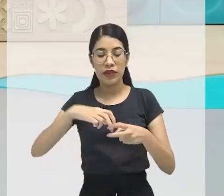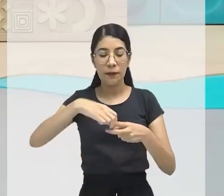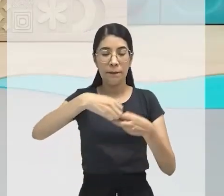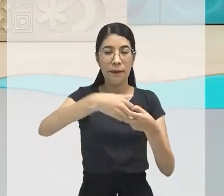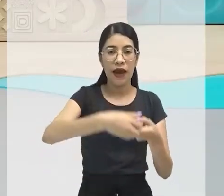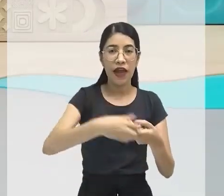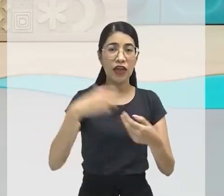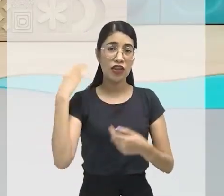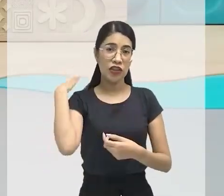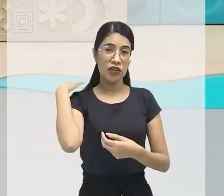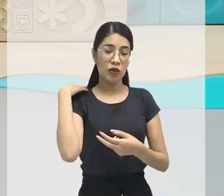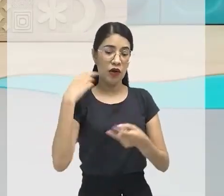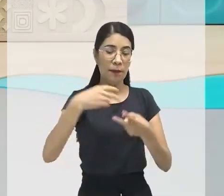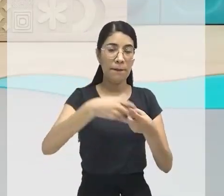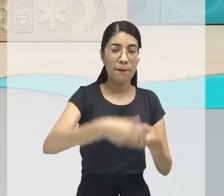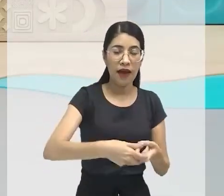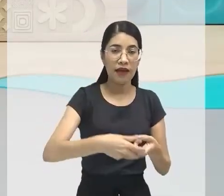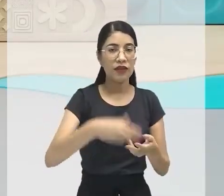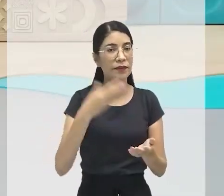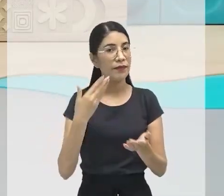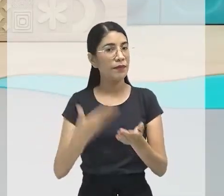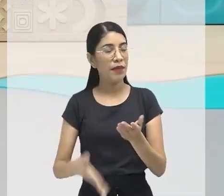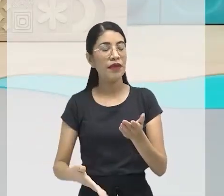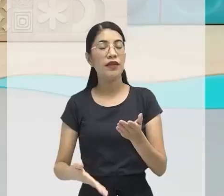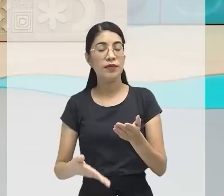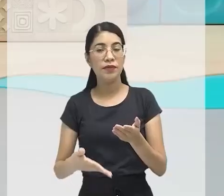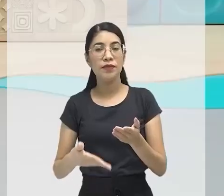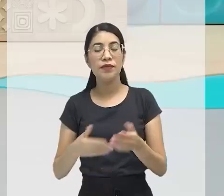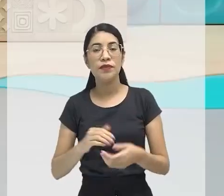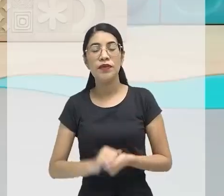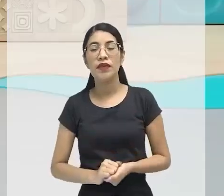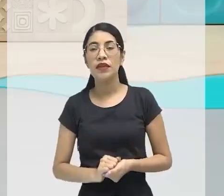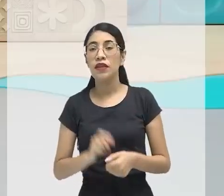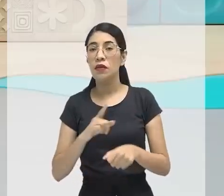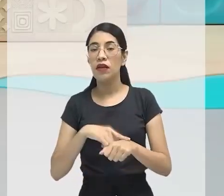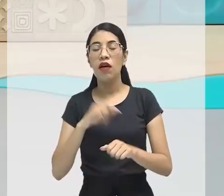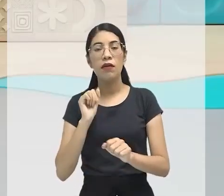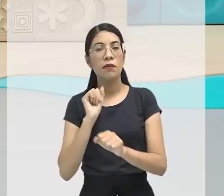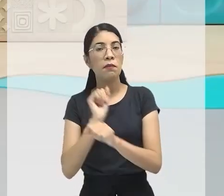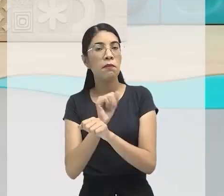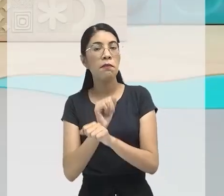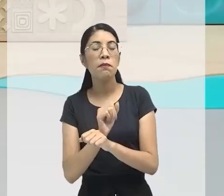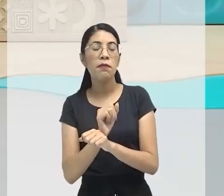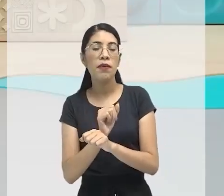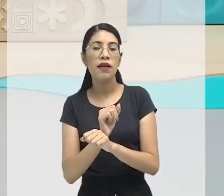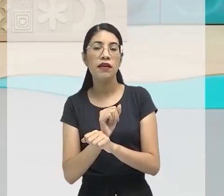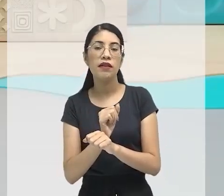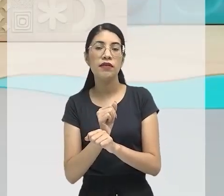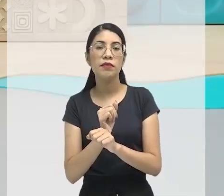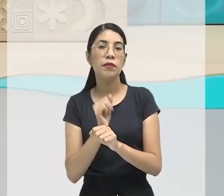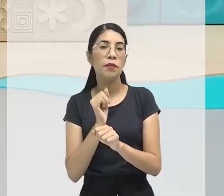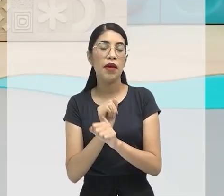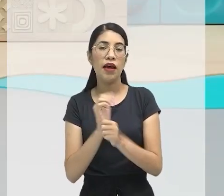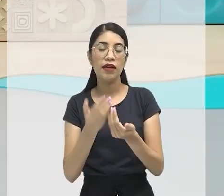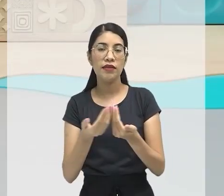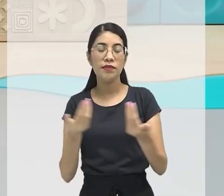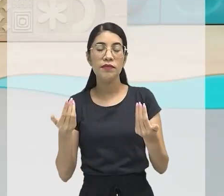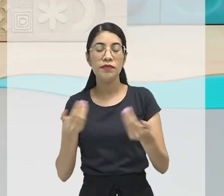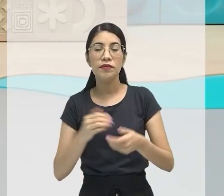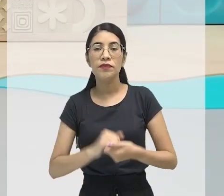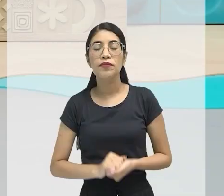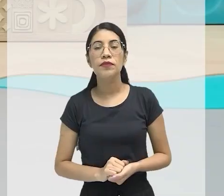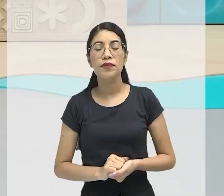costas ao chão, ele perdeu. E aí, automaticamente, já para. Olha aí, ó. Opa, parou.